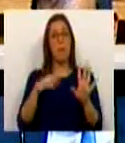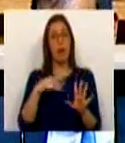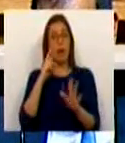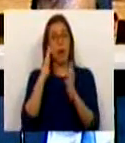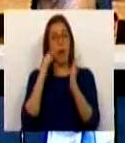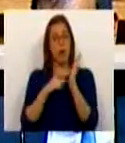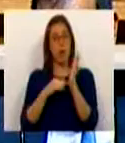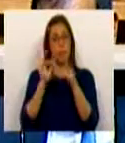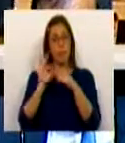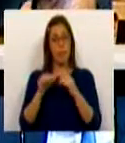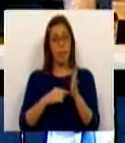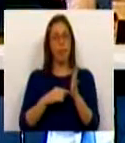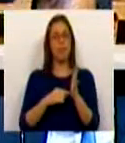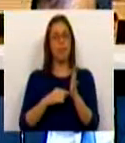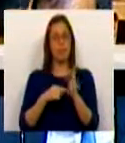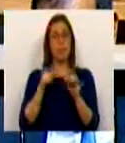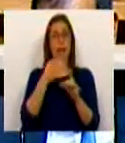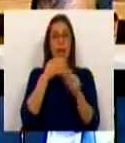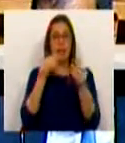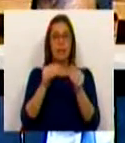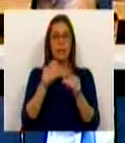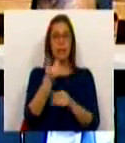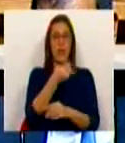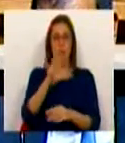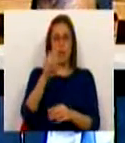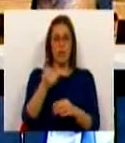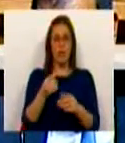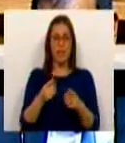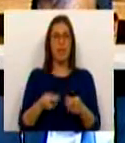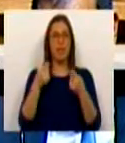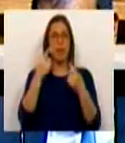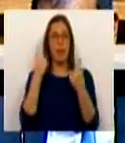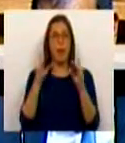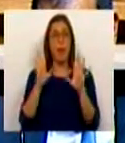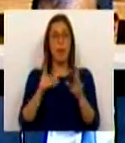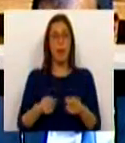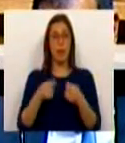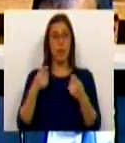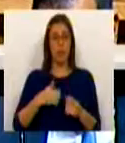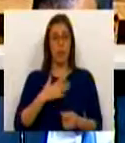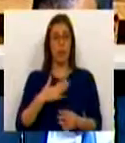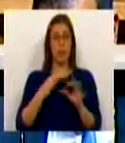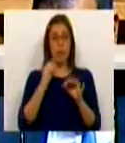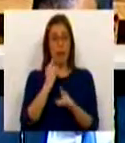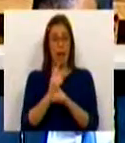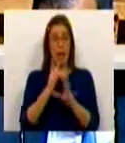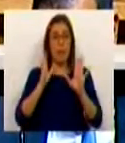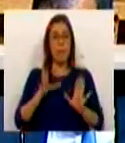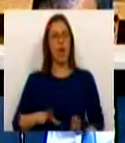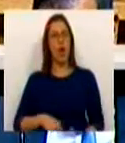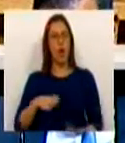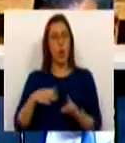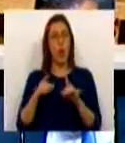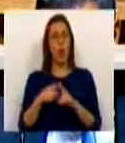para os números em detalhe, sabemos que foi a construção em 2015, foi o investimento público, mas que o investimento empresarial, o tal que depende da